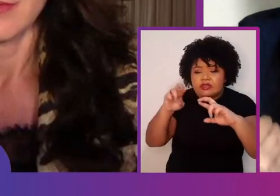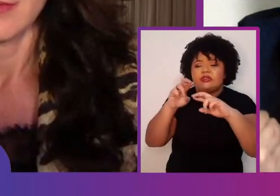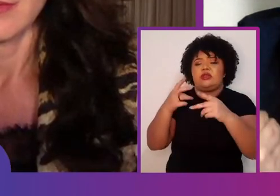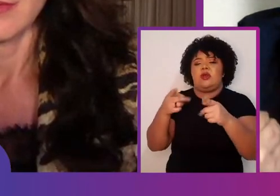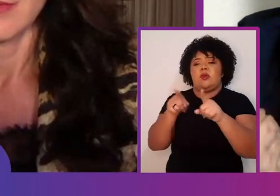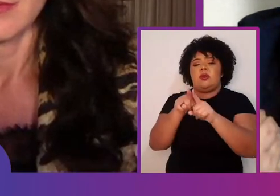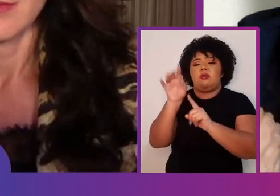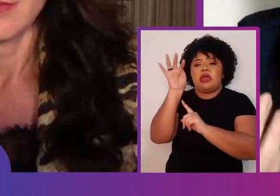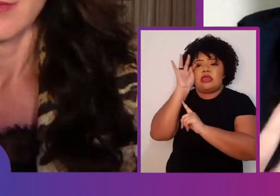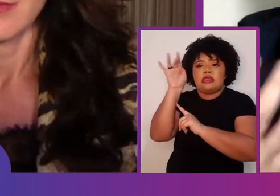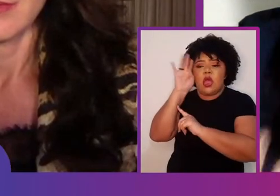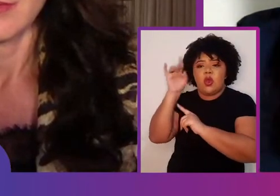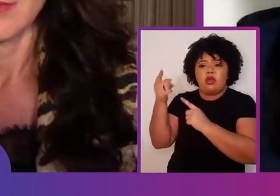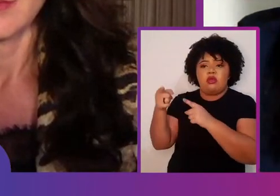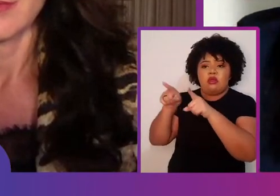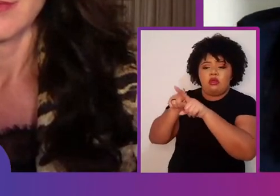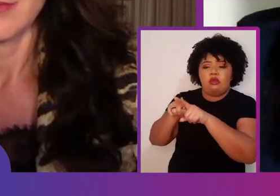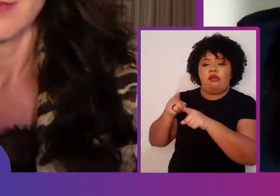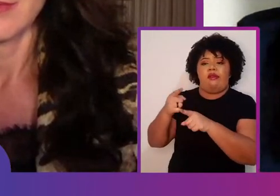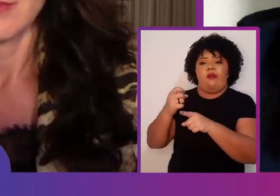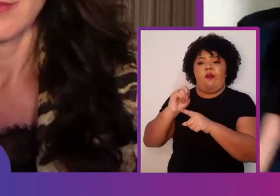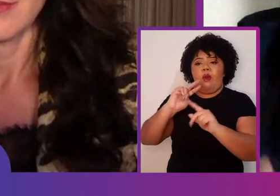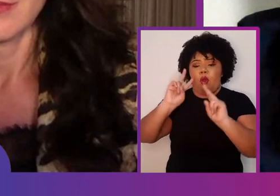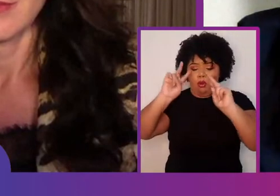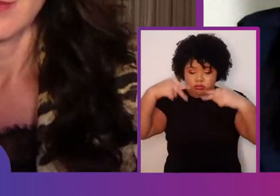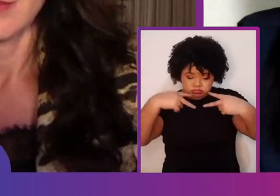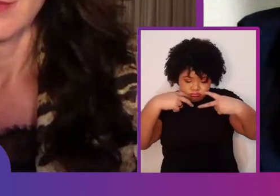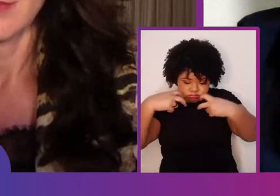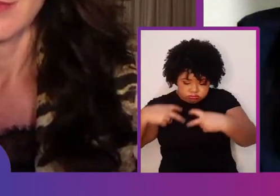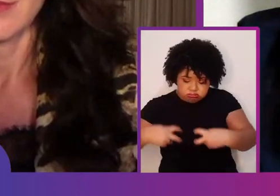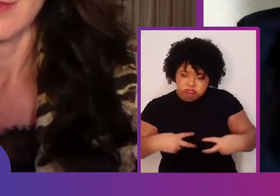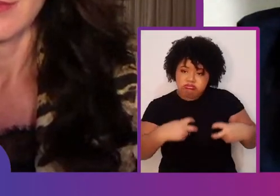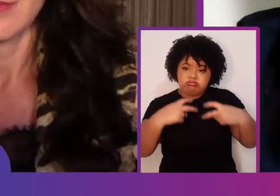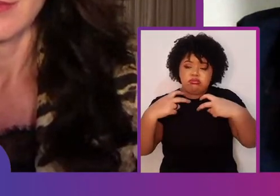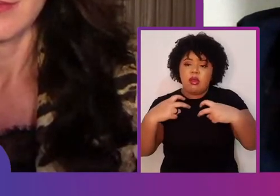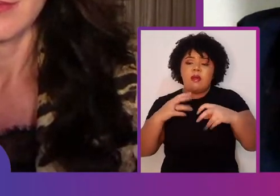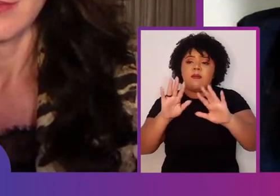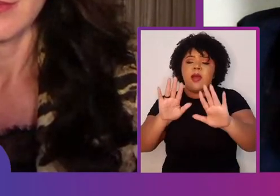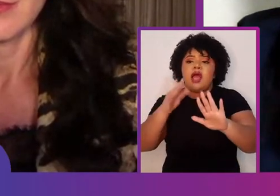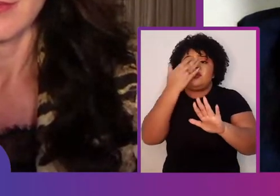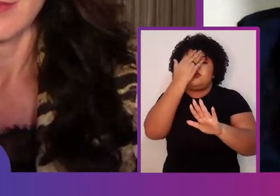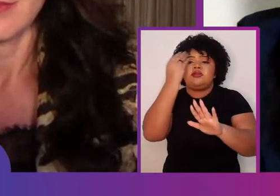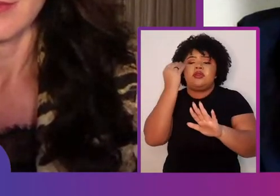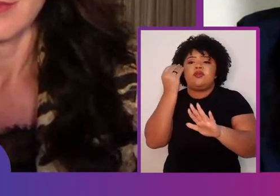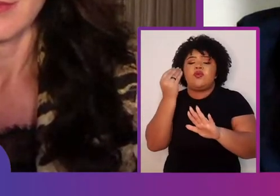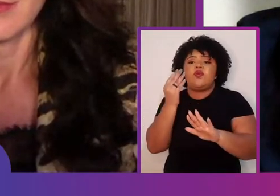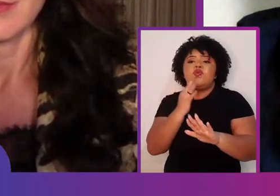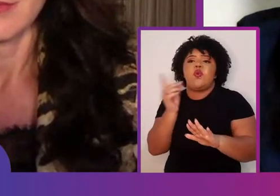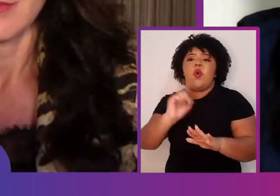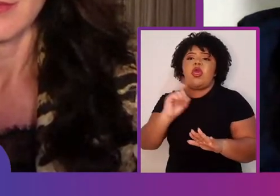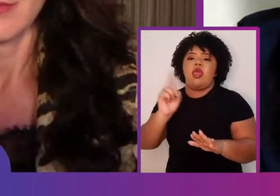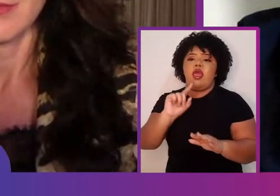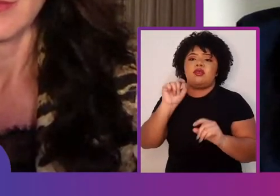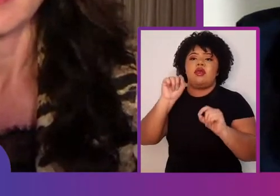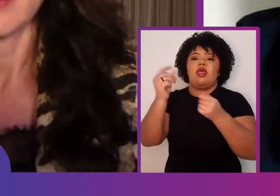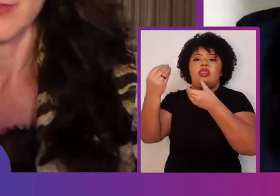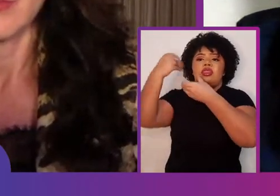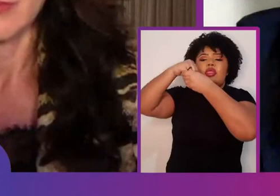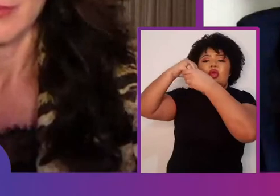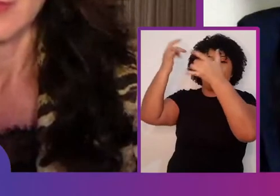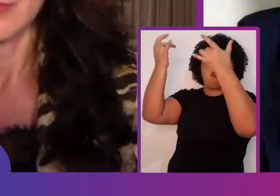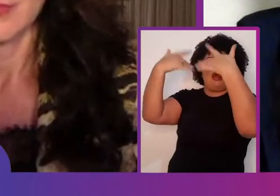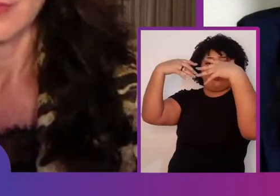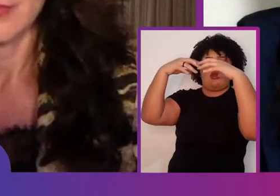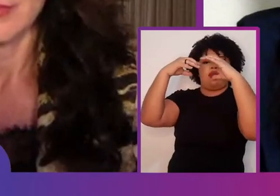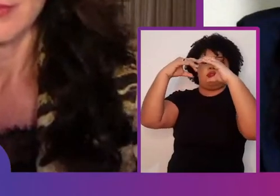uma autoobservação, de uma autoanálise, sem efetivamente conhecer o mecanismo, a máquina